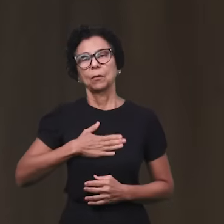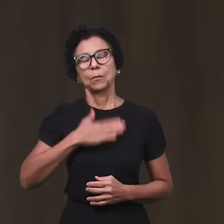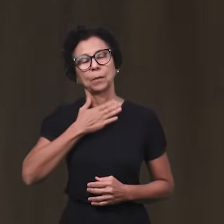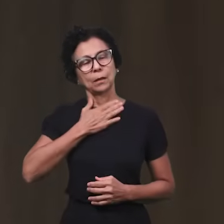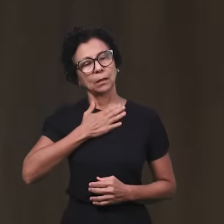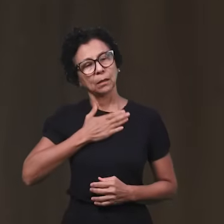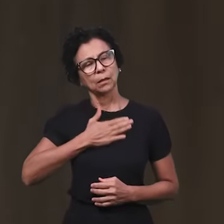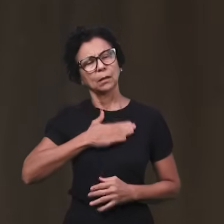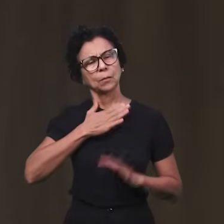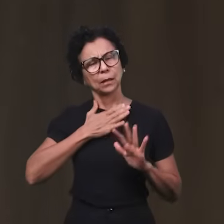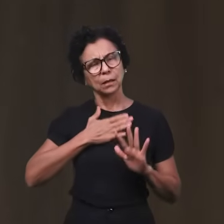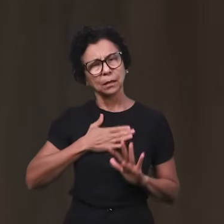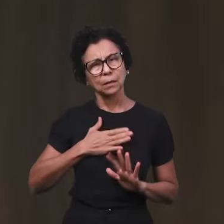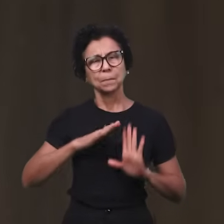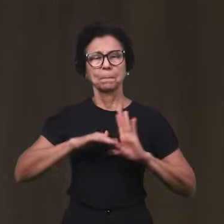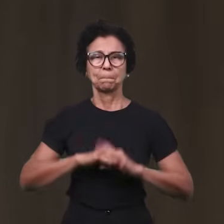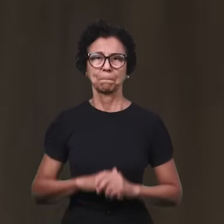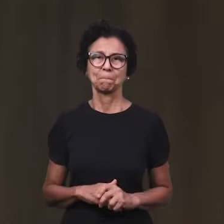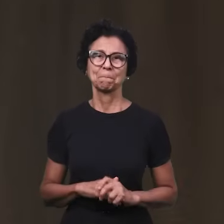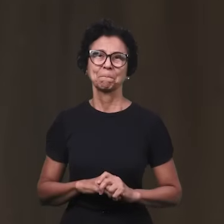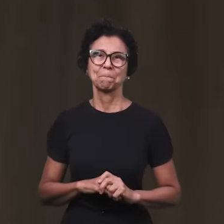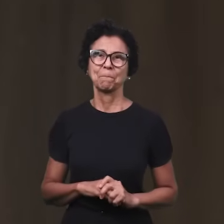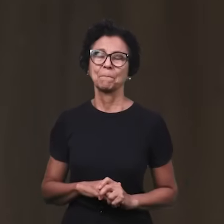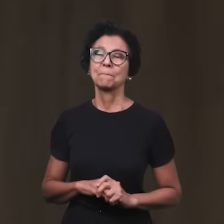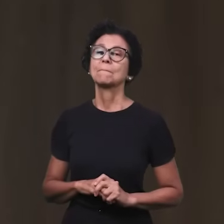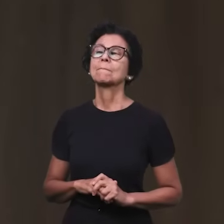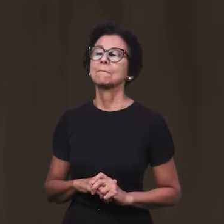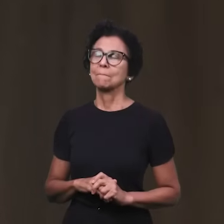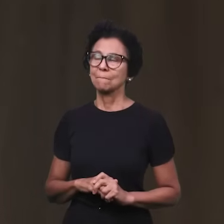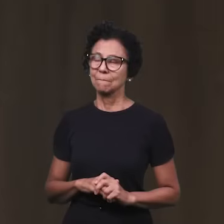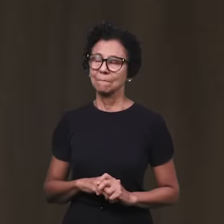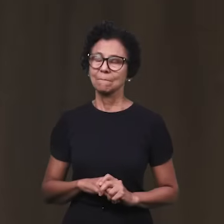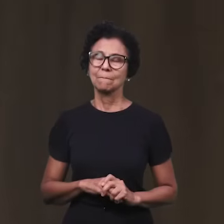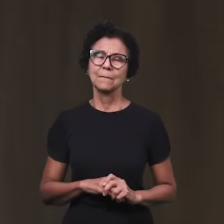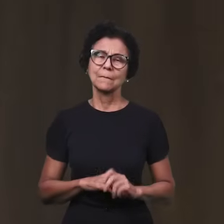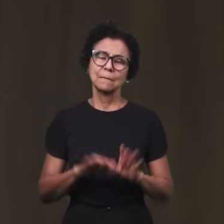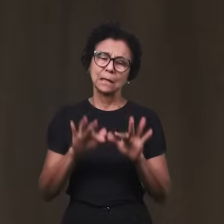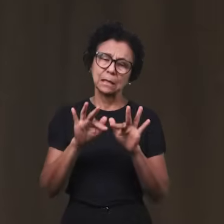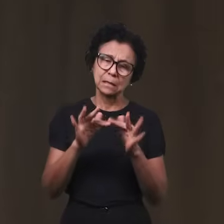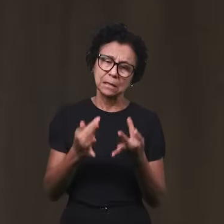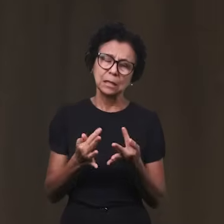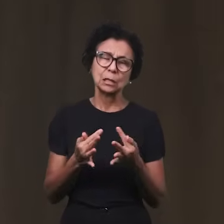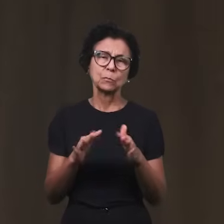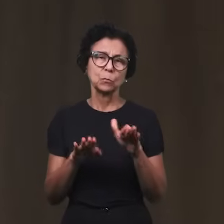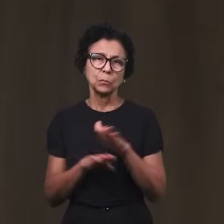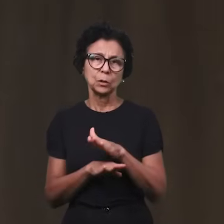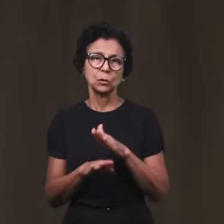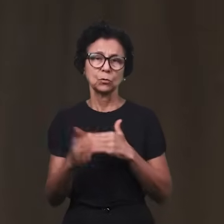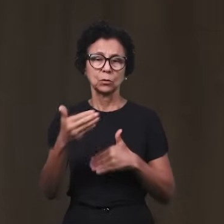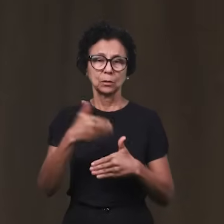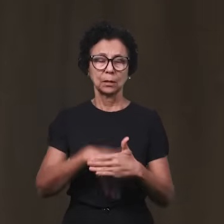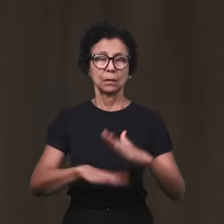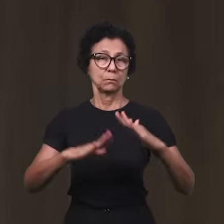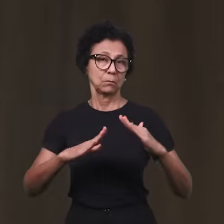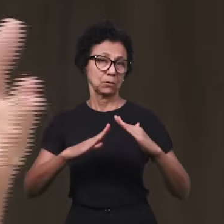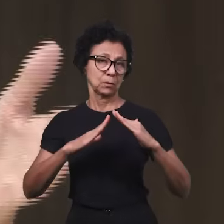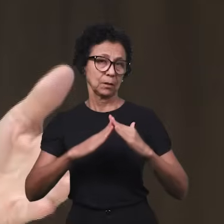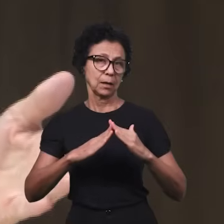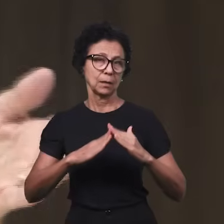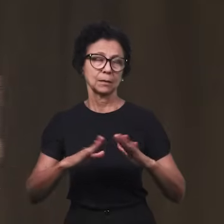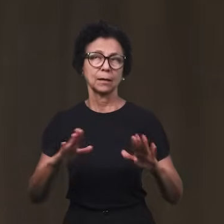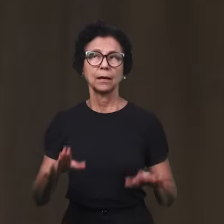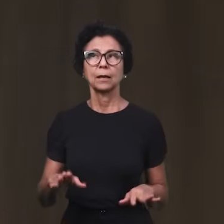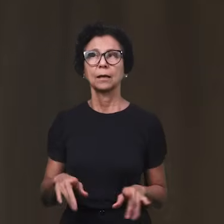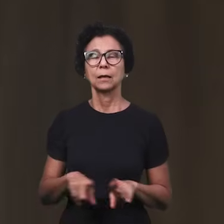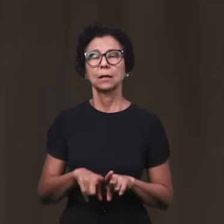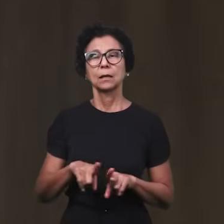a palavra do Senhor nos traz essa importância de sermos mansas e humildes dentro da nossa casa. Quando